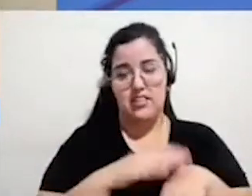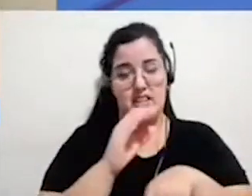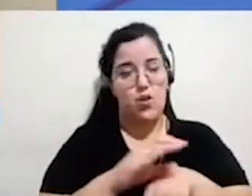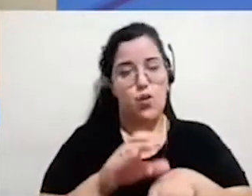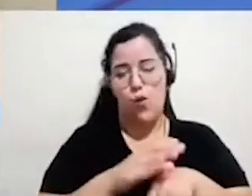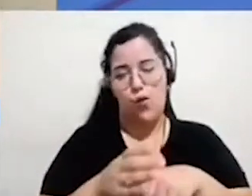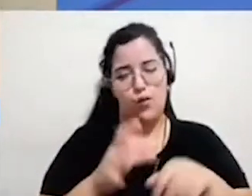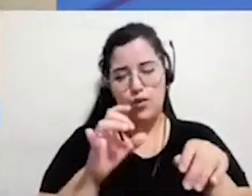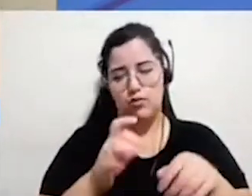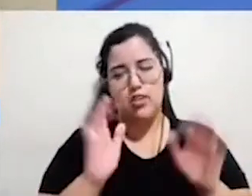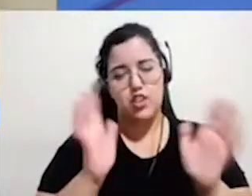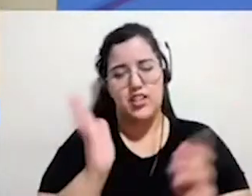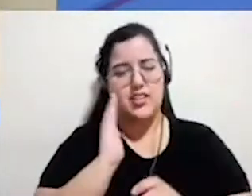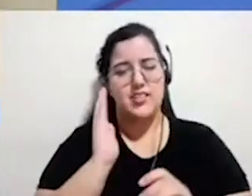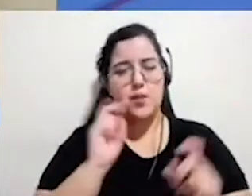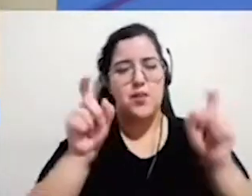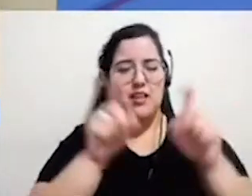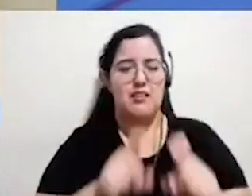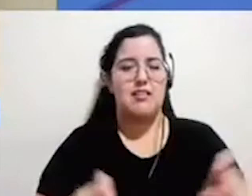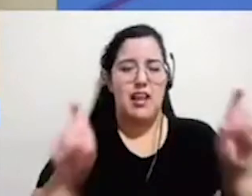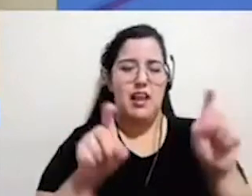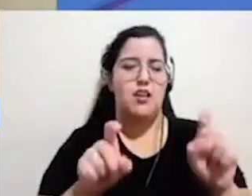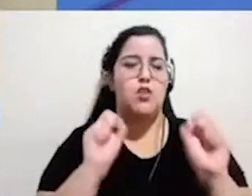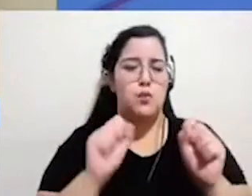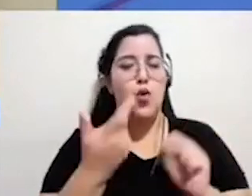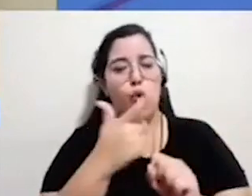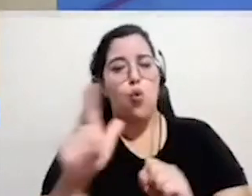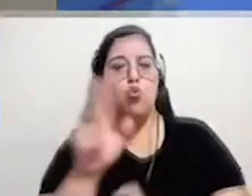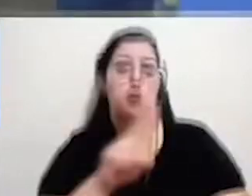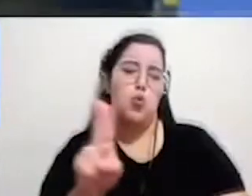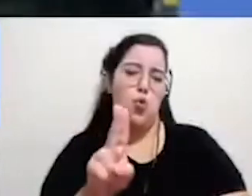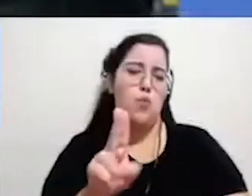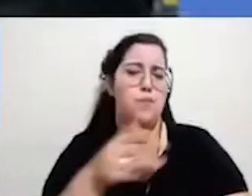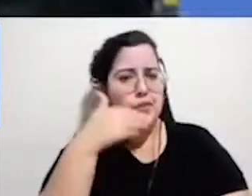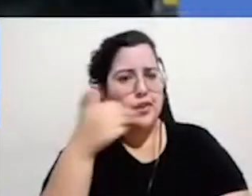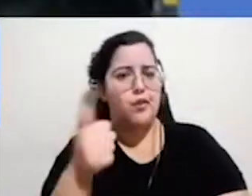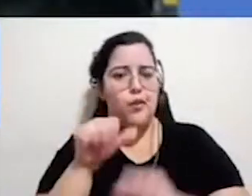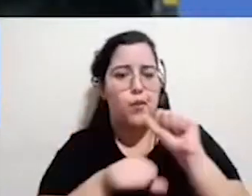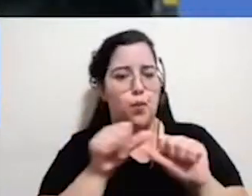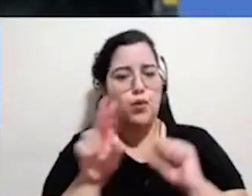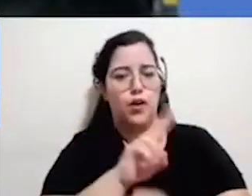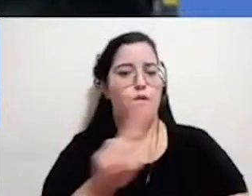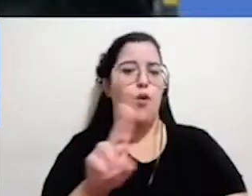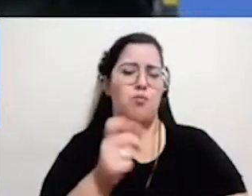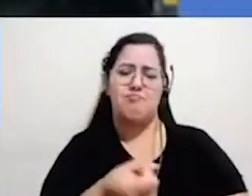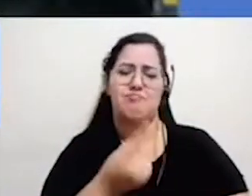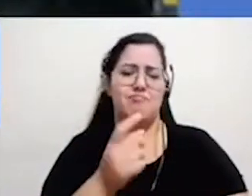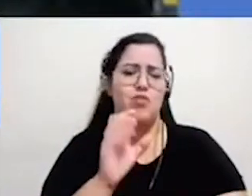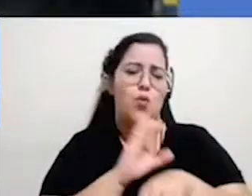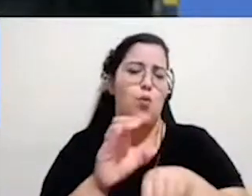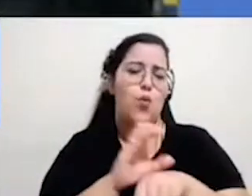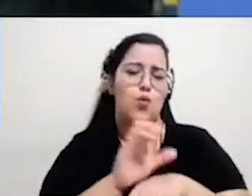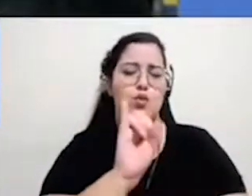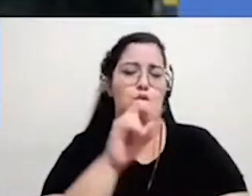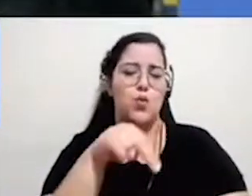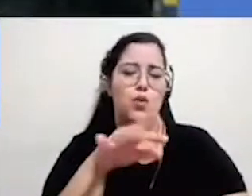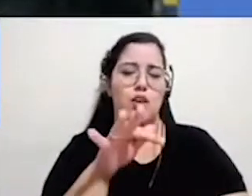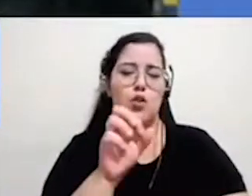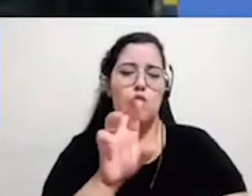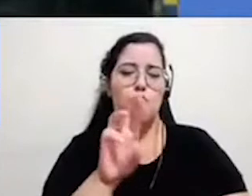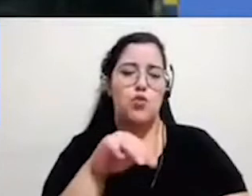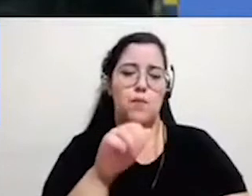inteligência artificial. Não pode chamar inteligência artificial, é técnico em informática. Então, assim, a gente tem desafios ali a